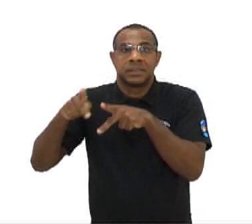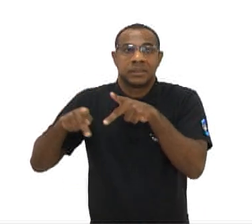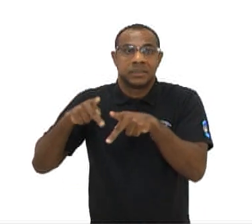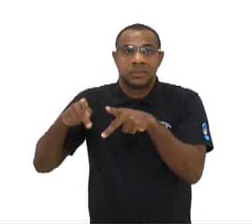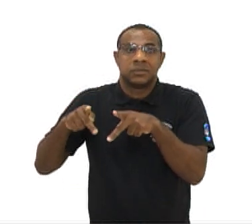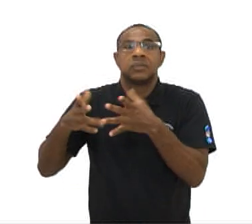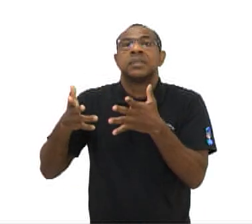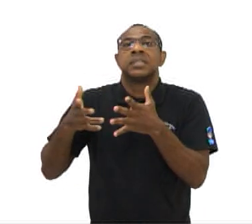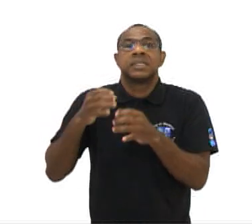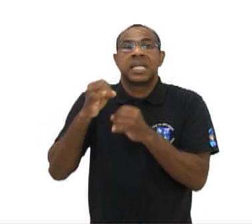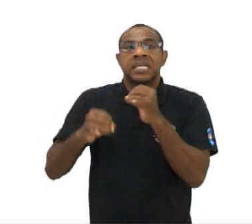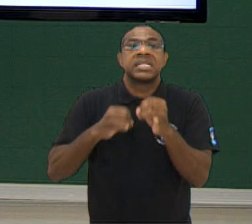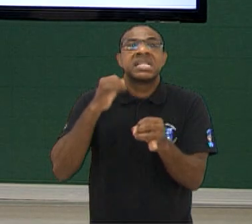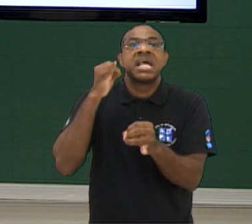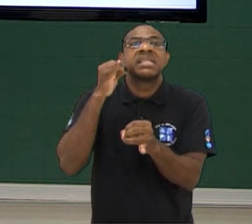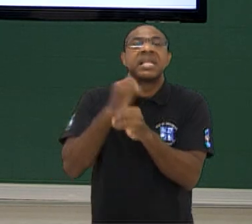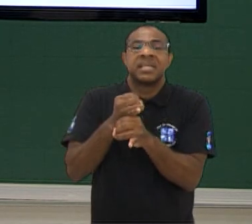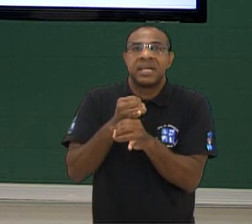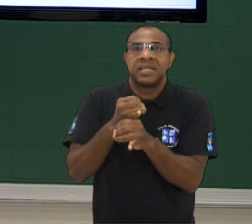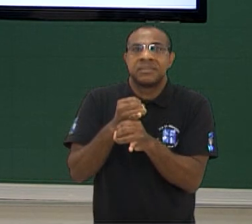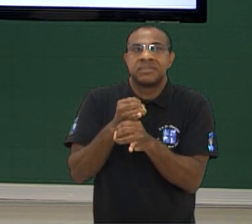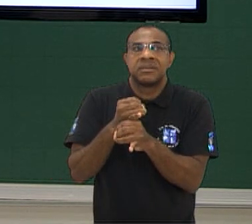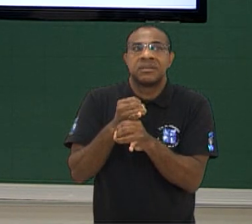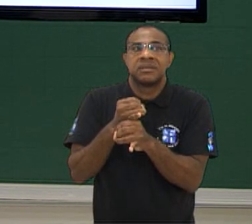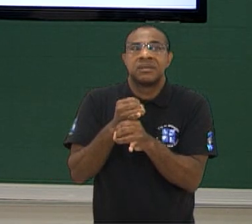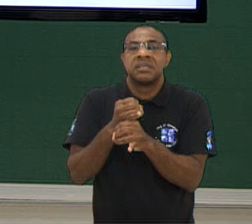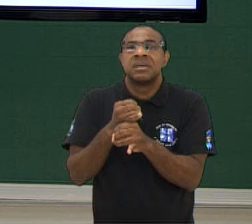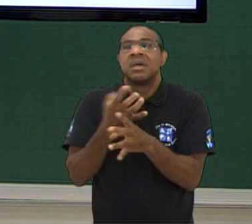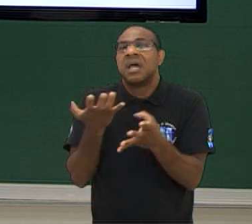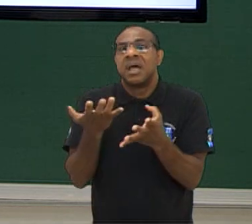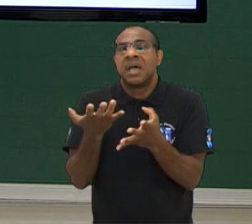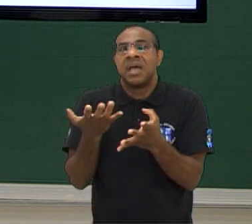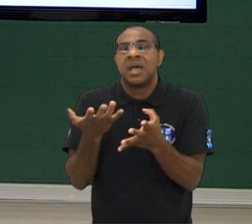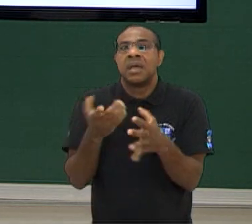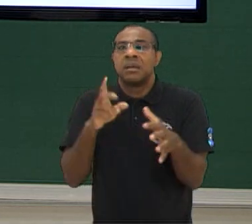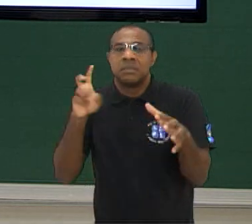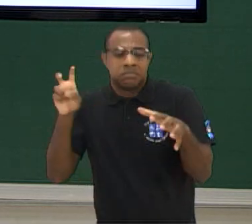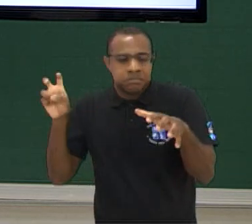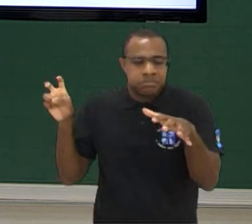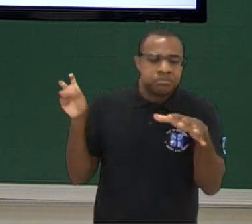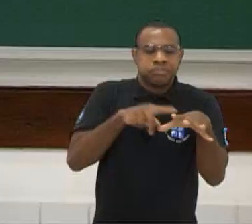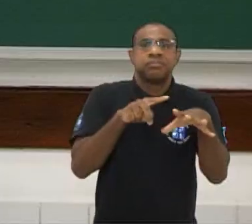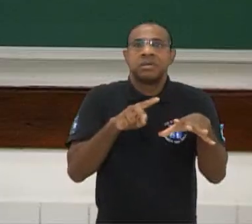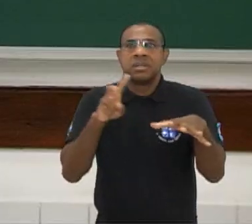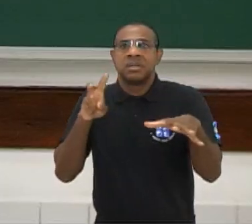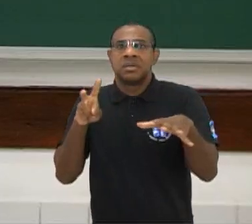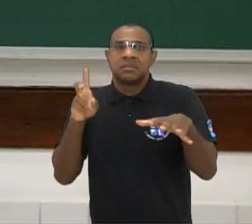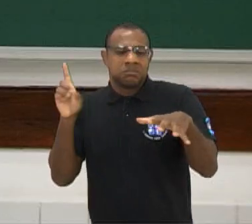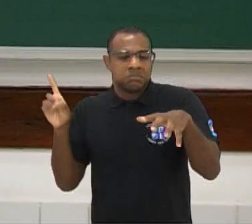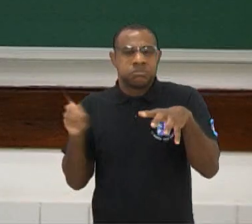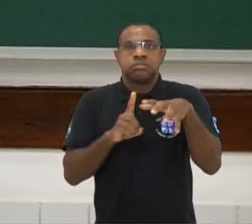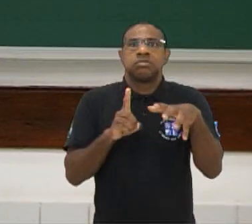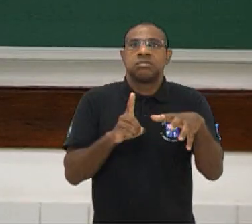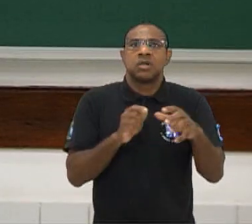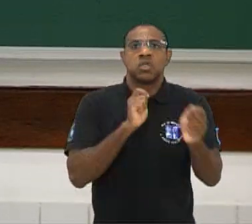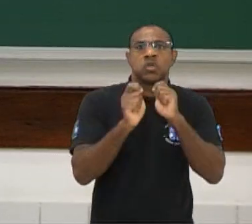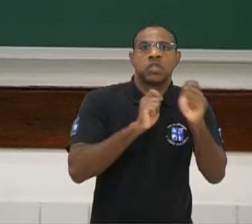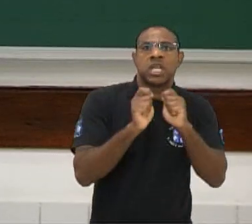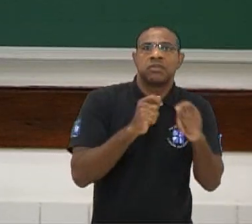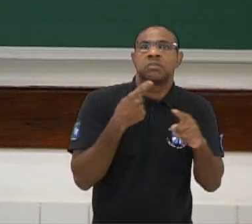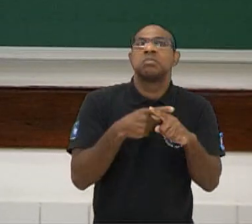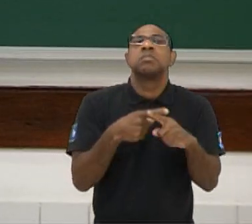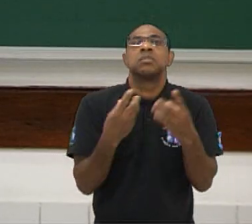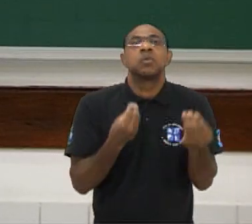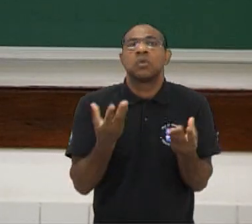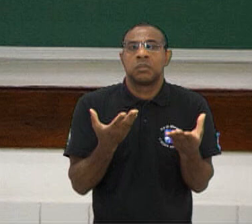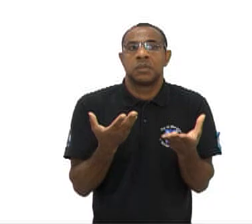meio jornalístico? O que a popularização da internet tem a ver com o meio jornalístico? Vou dar um tempinho para você responder aí no seu